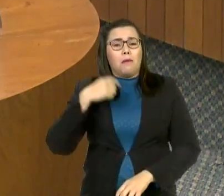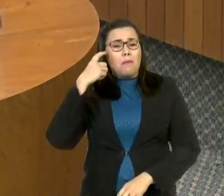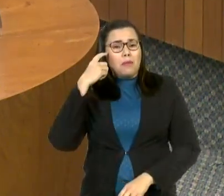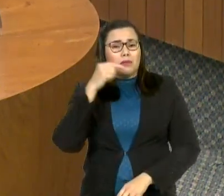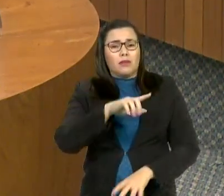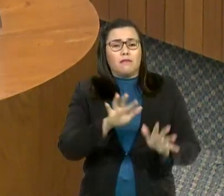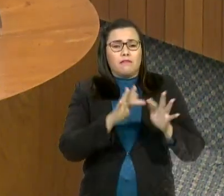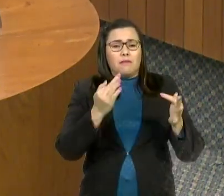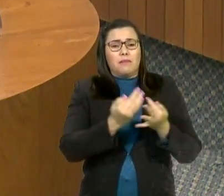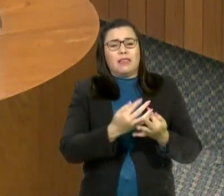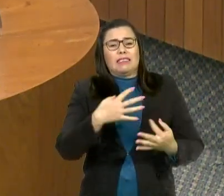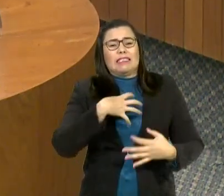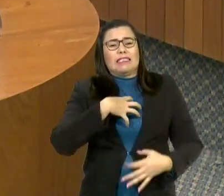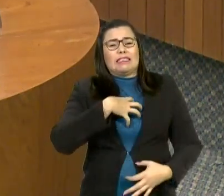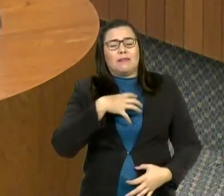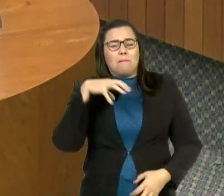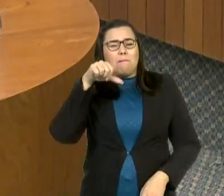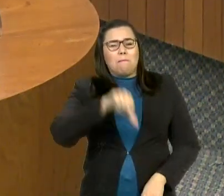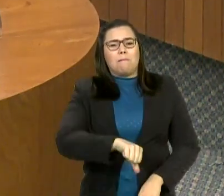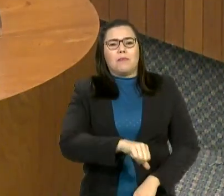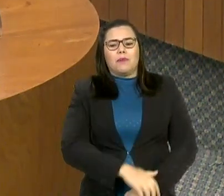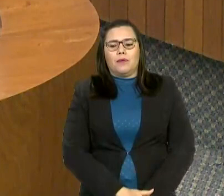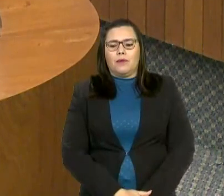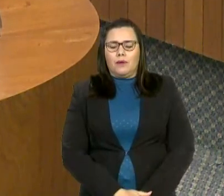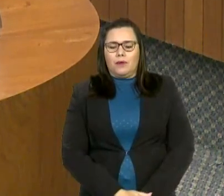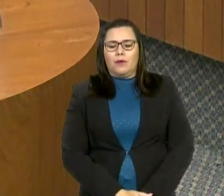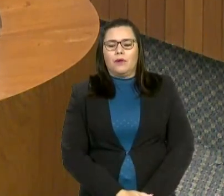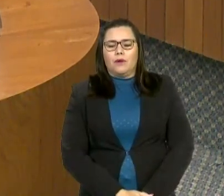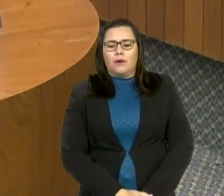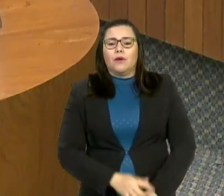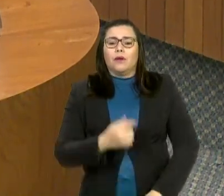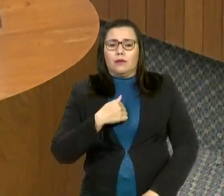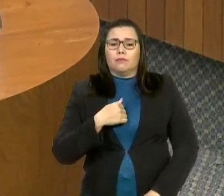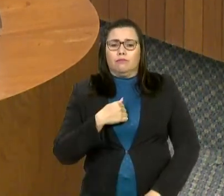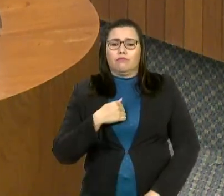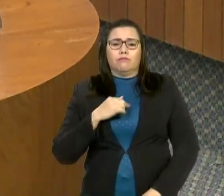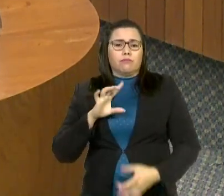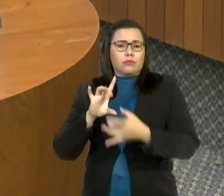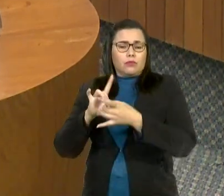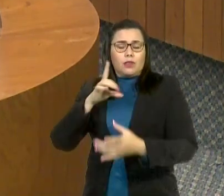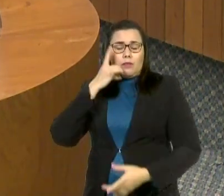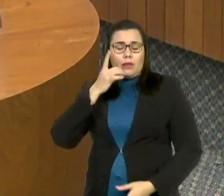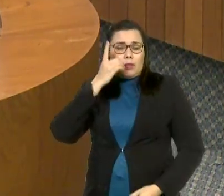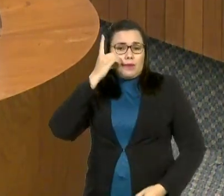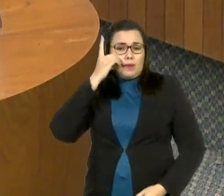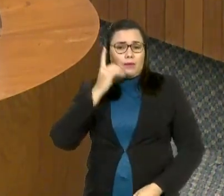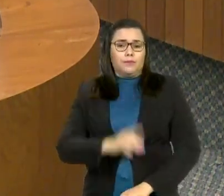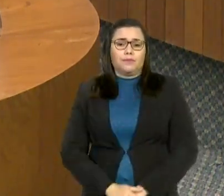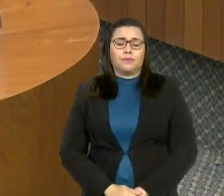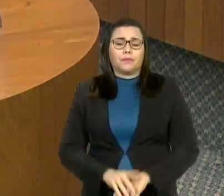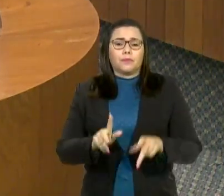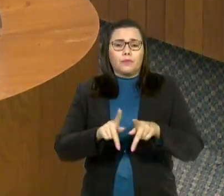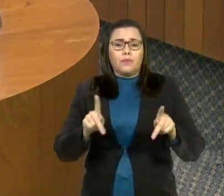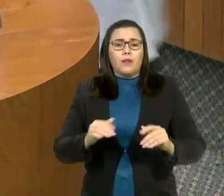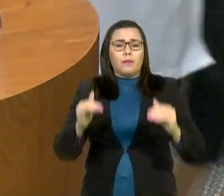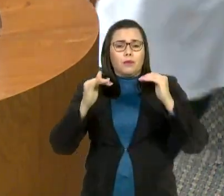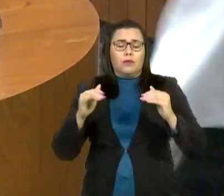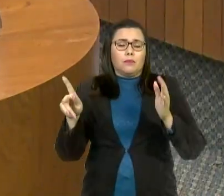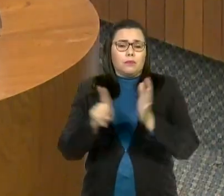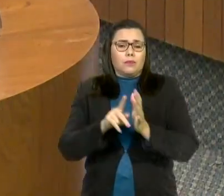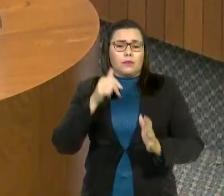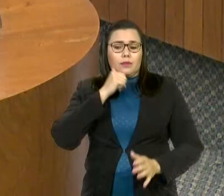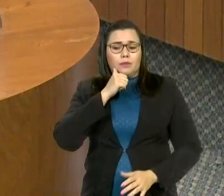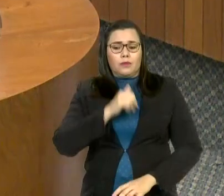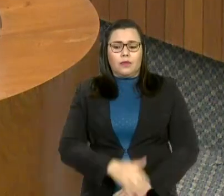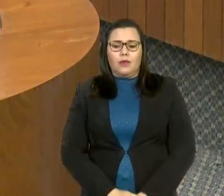Neto, deputada Daniela, que é a presidente da Procuradoria da Mulher, eu me solidarizo e me coloco à disposição e já parabenizo, deputado Neto,